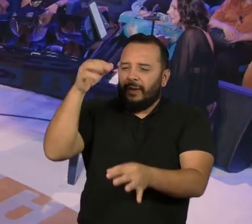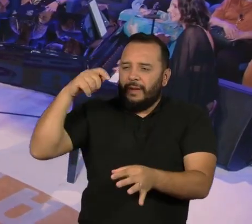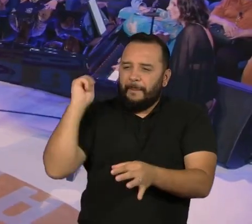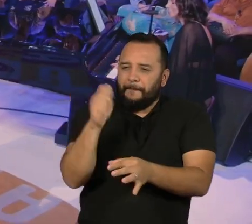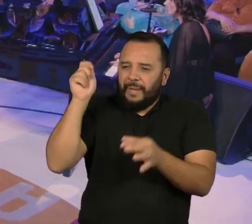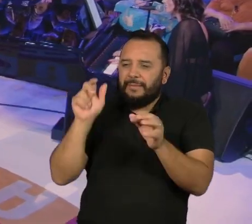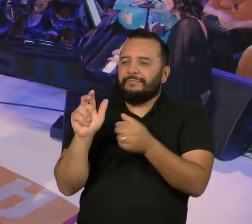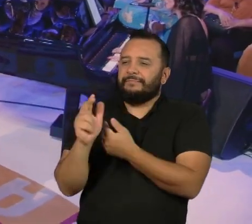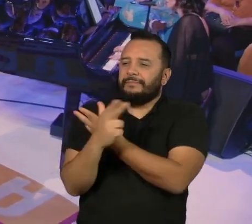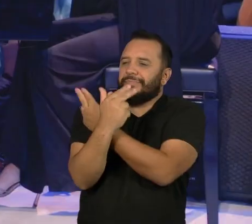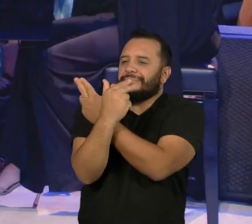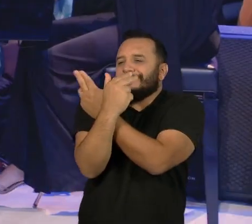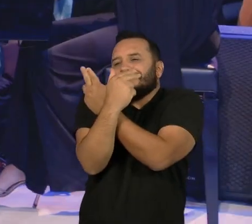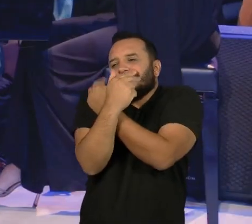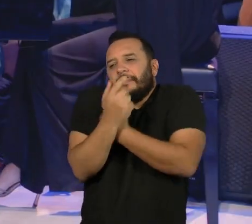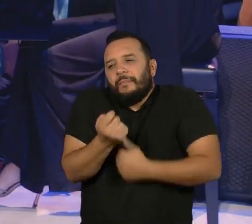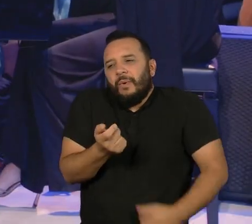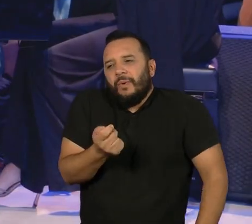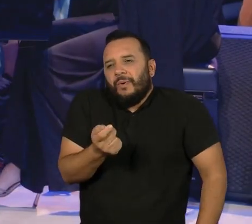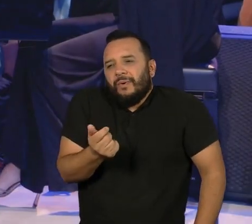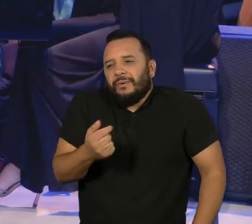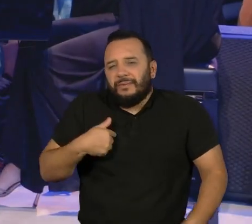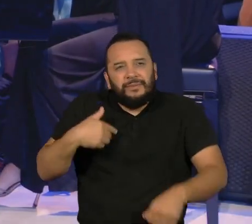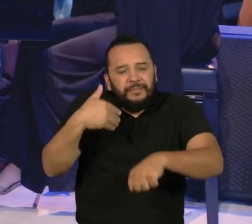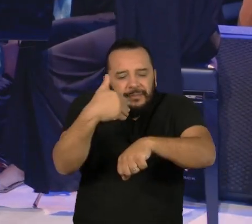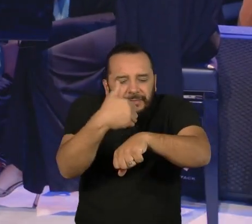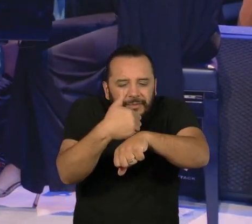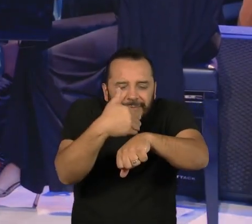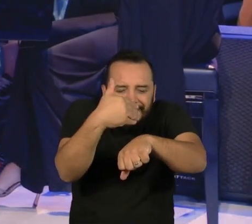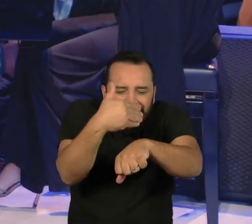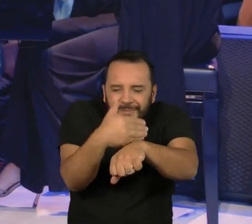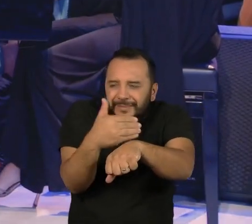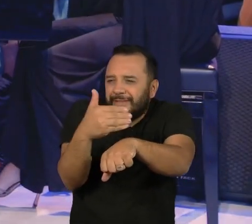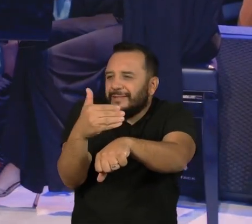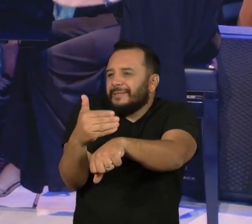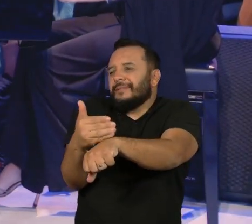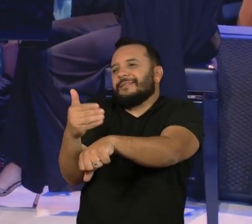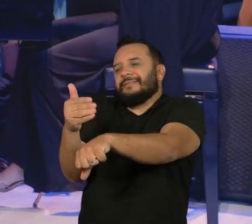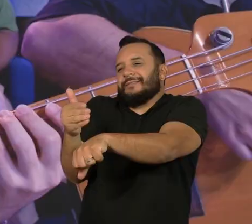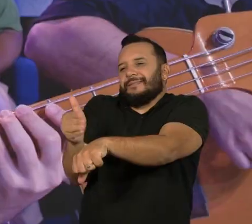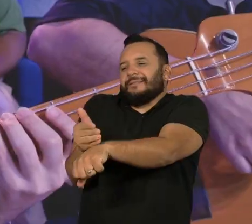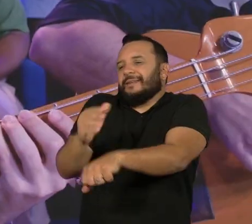Viva cada instante, viva cada momento.